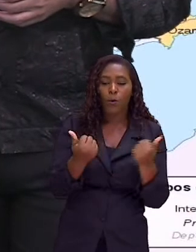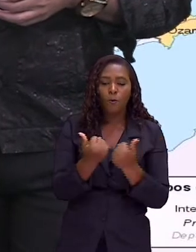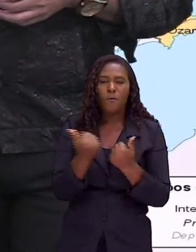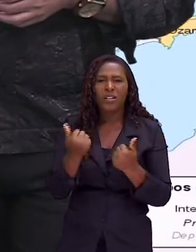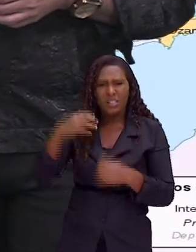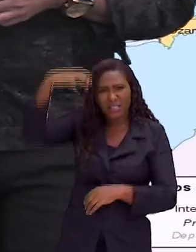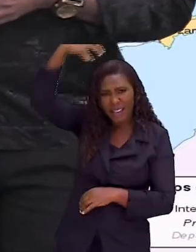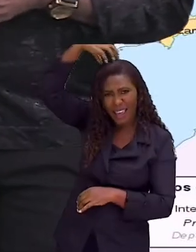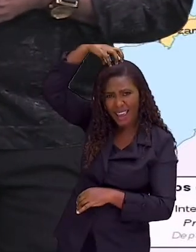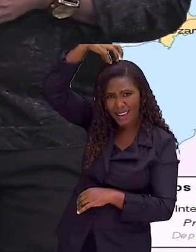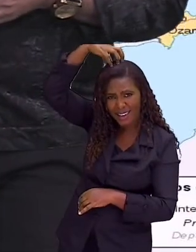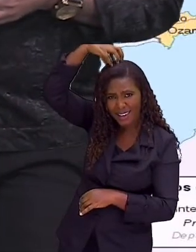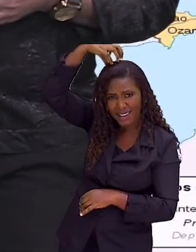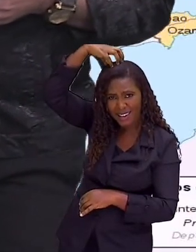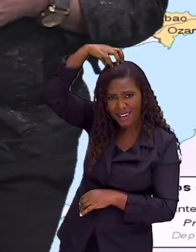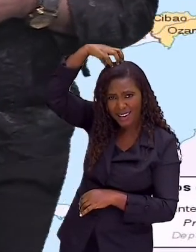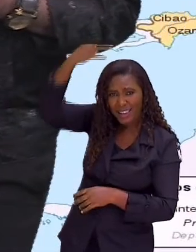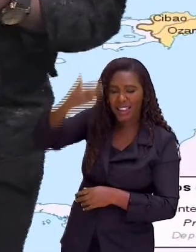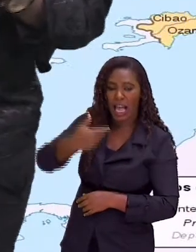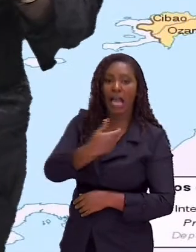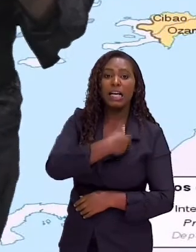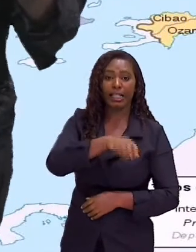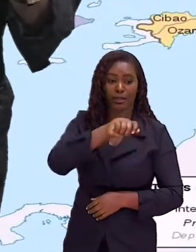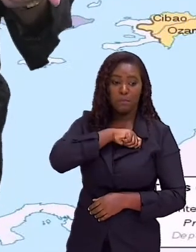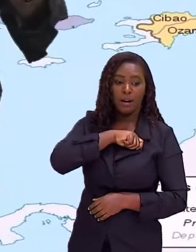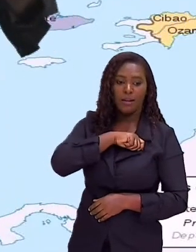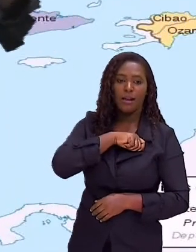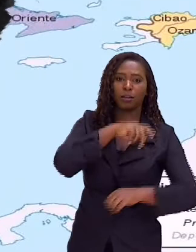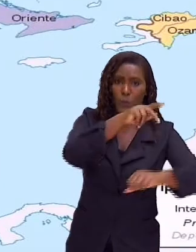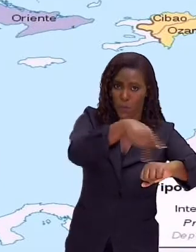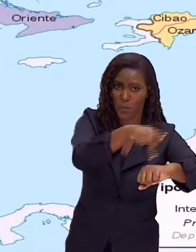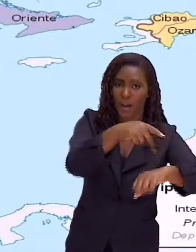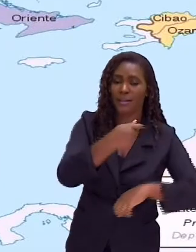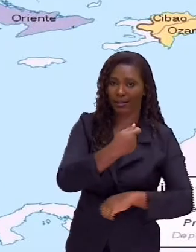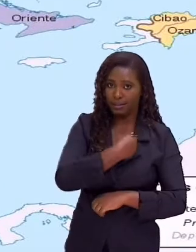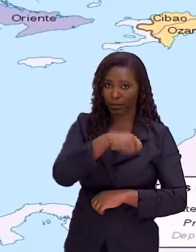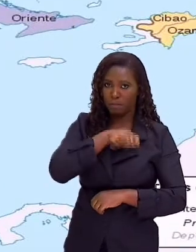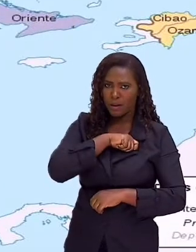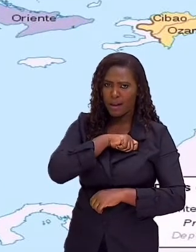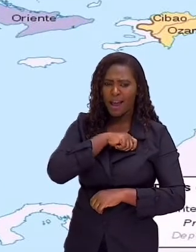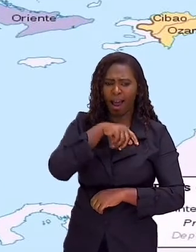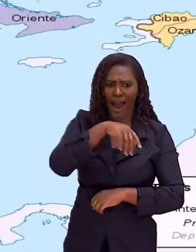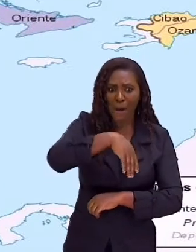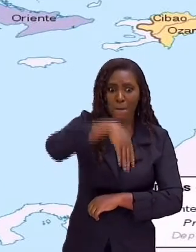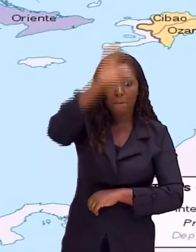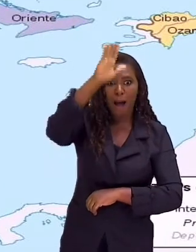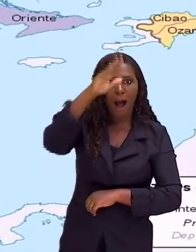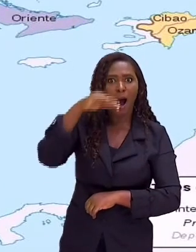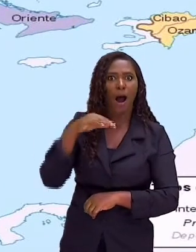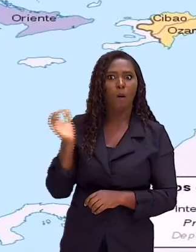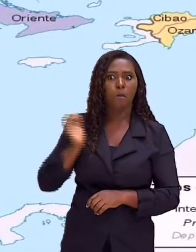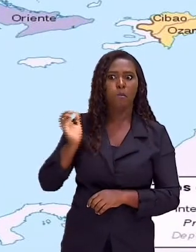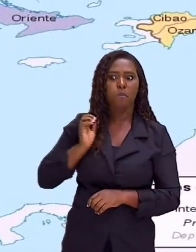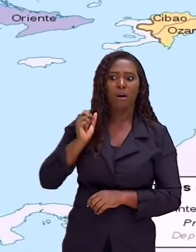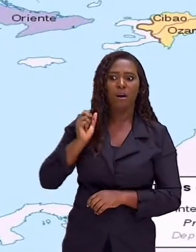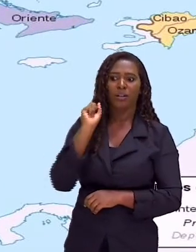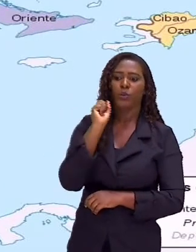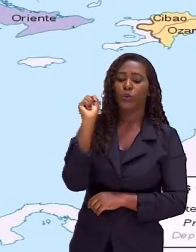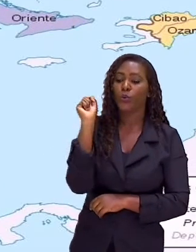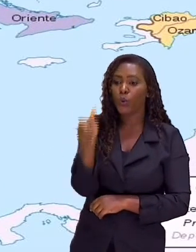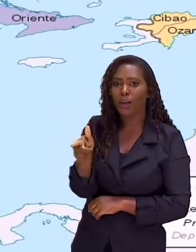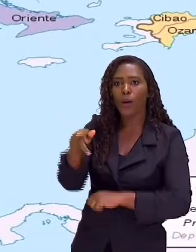mais rica e populosa colônia espanhola, mais rica até que os Estados Unidos na